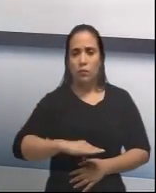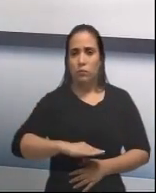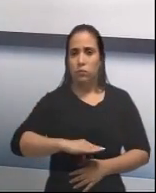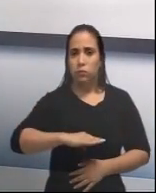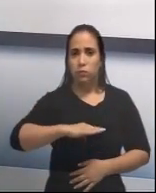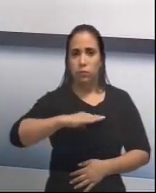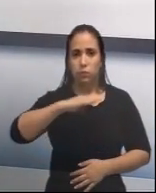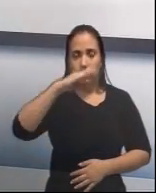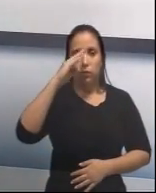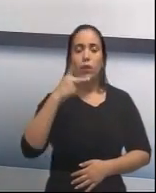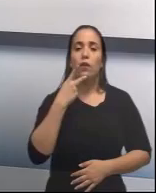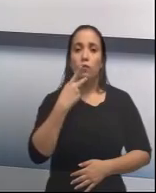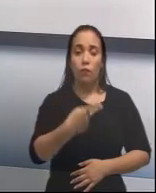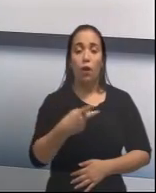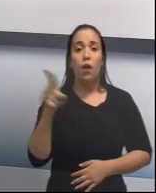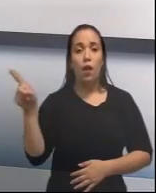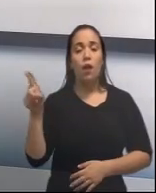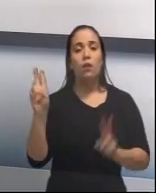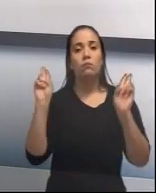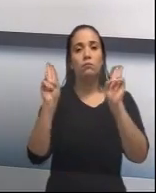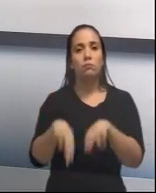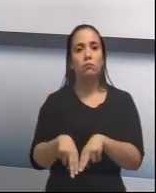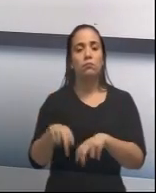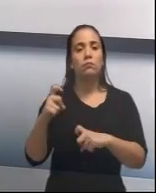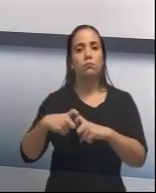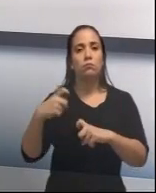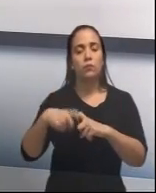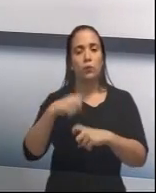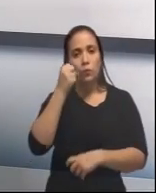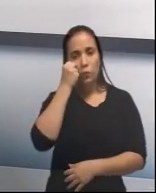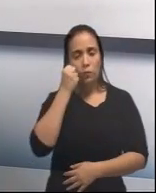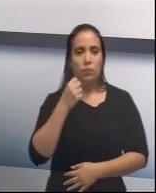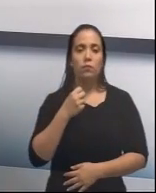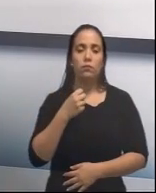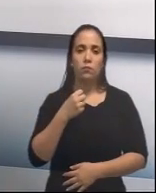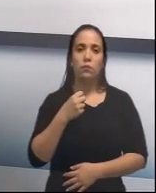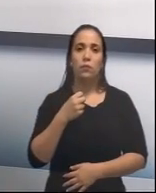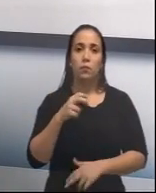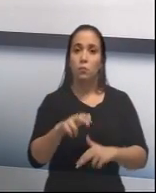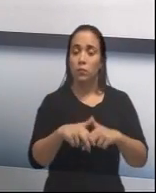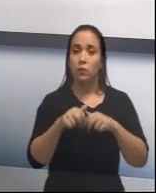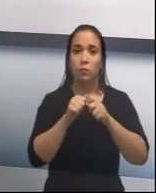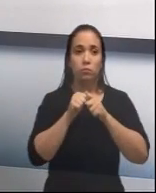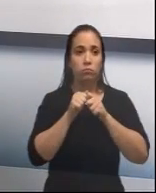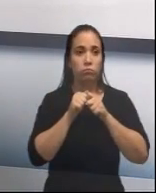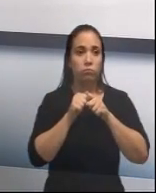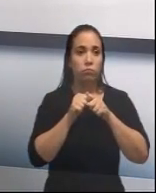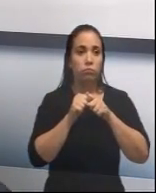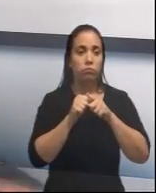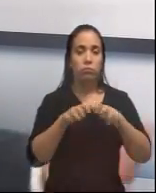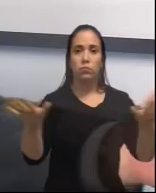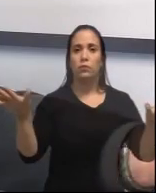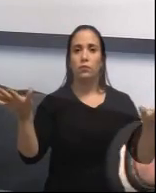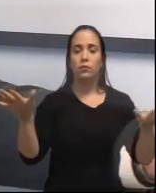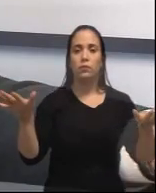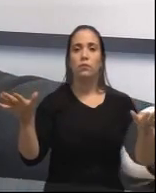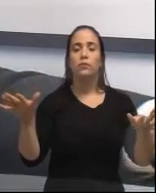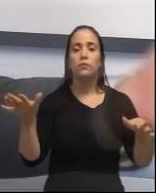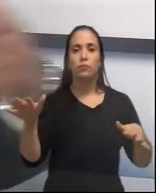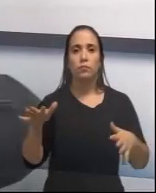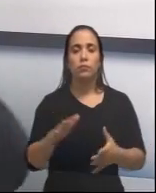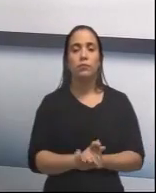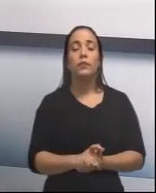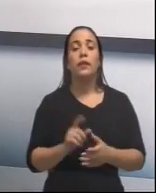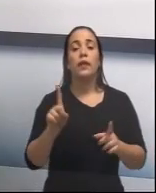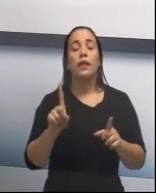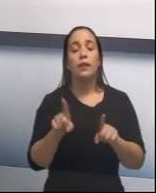papel dela dormir comigo. Isso foi suficiente. Para criar um maremoto. Um maremoto na campanha dele. E a outra história dele é que, quando